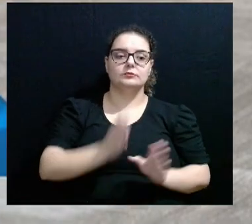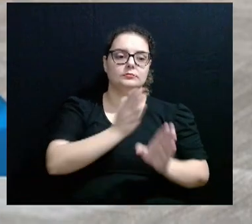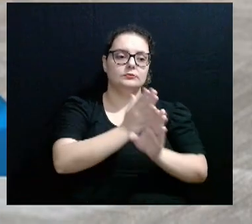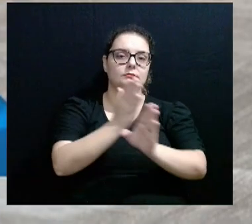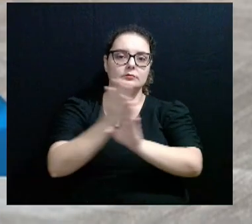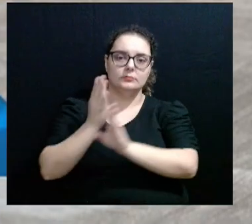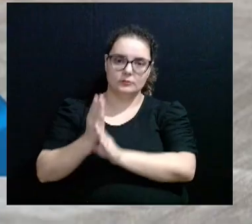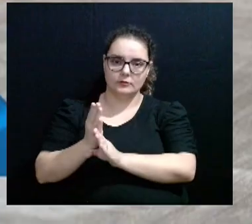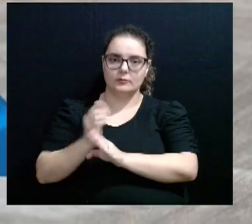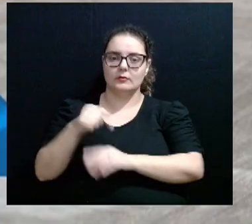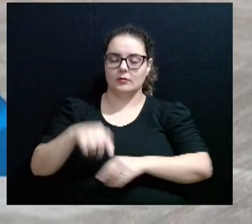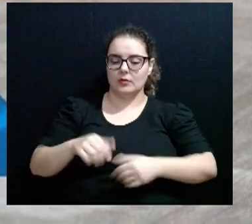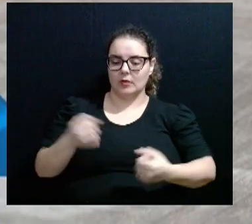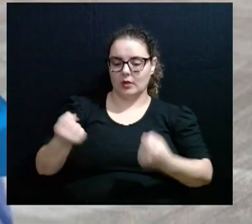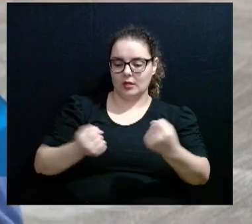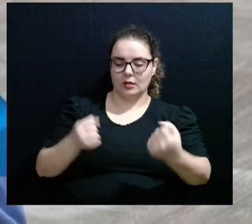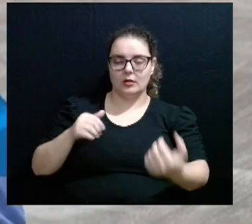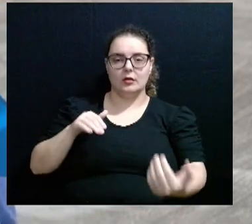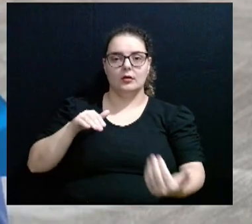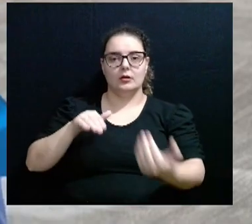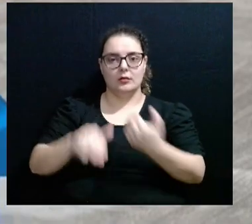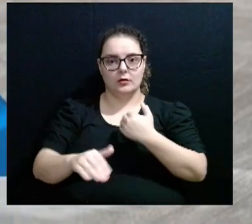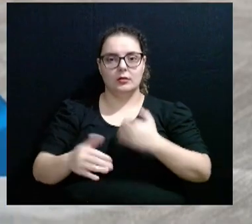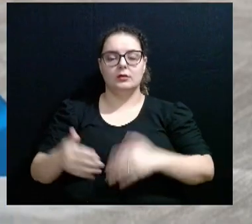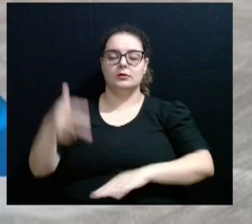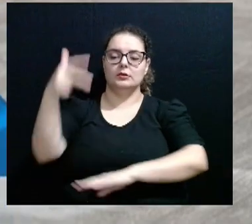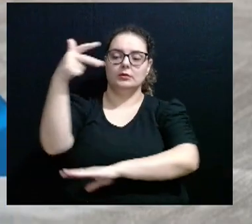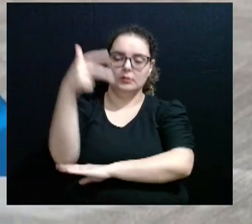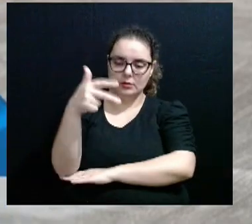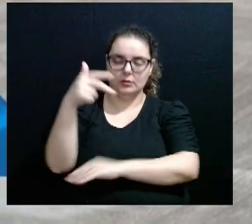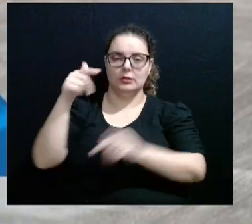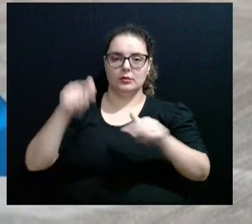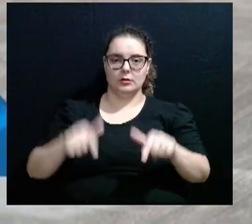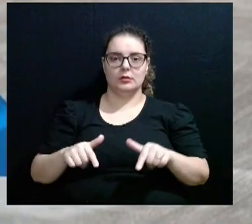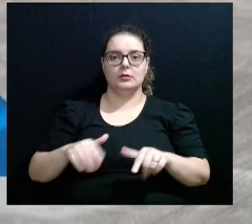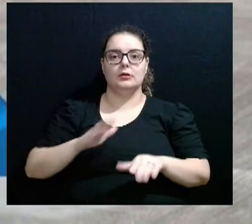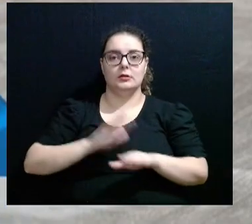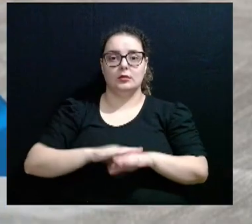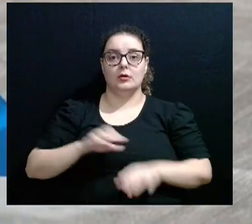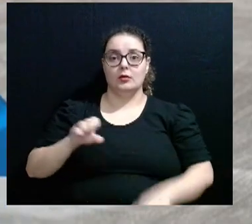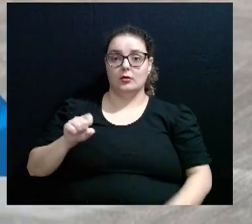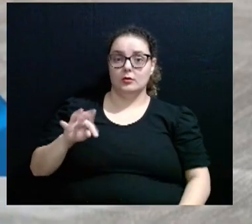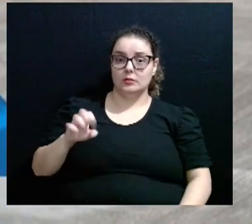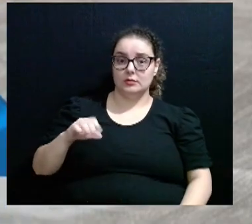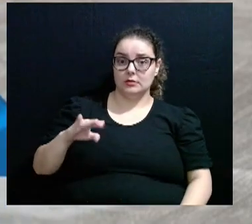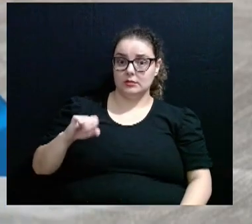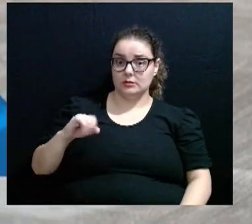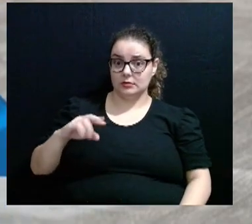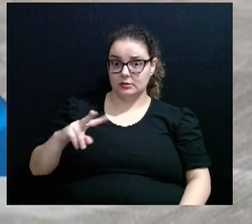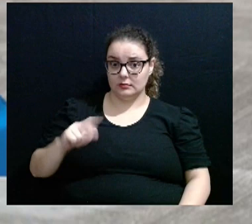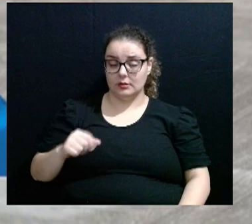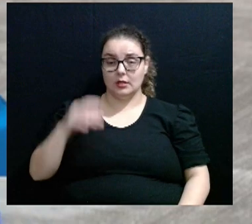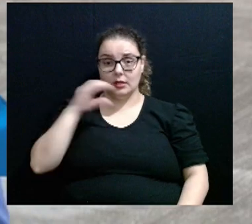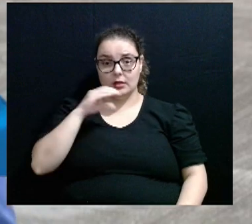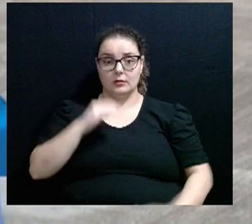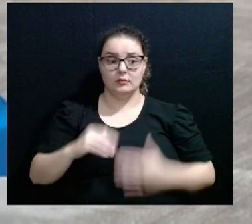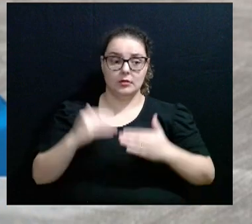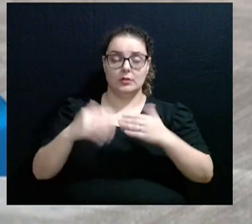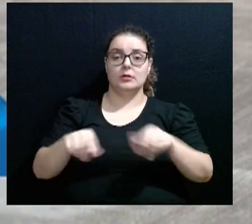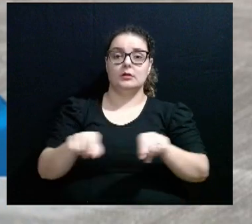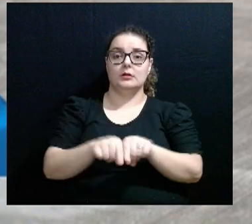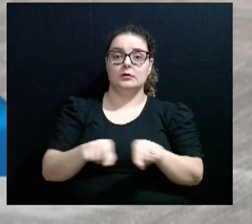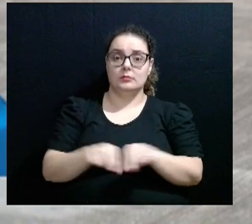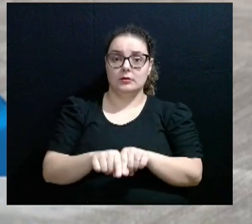veículo passou naquele local. Então, tem uma medida ostensiva, rápida de recuperação. Além disso, ela vai ajudar também